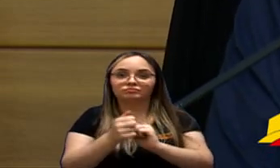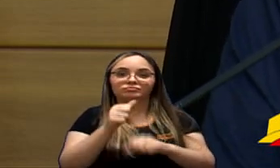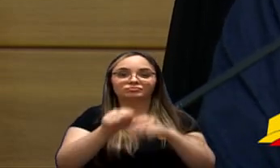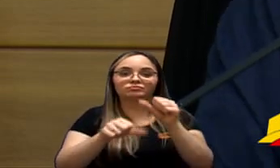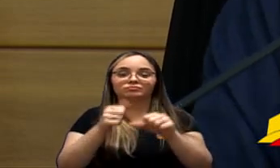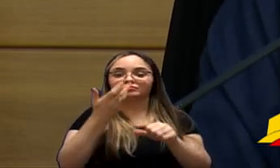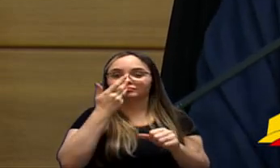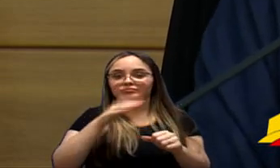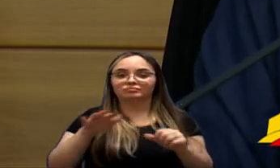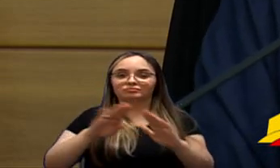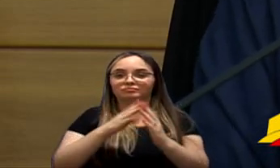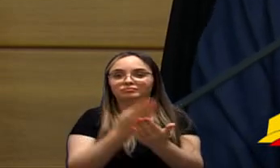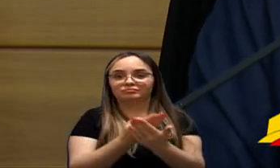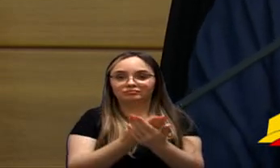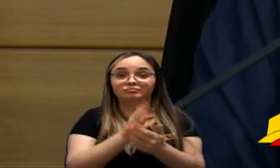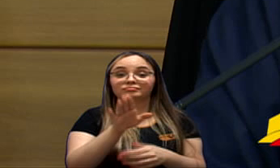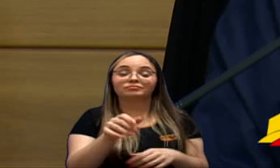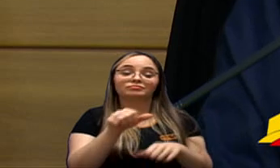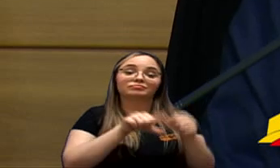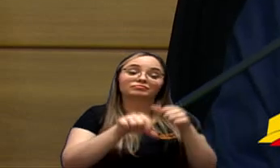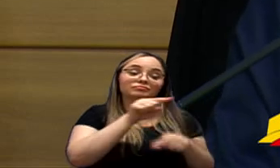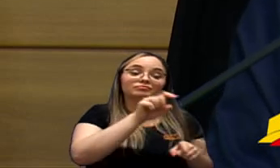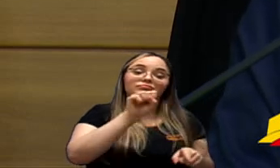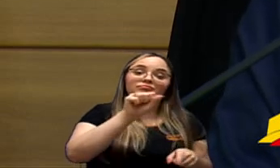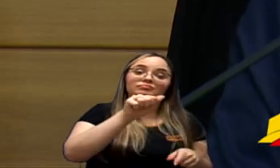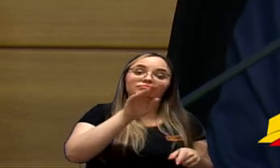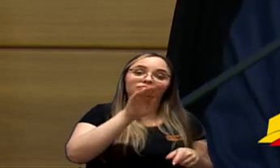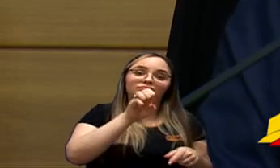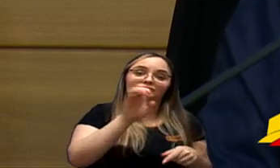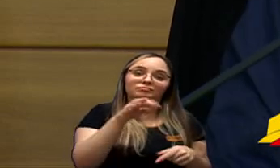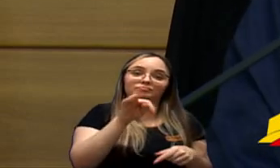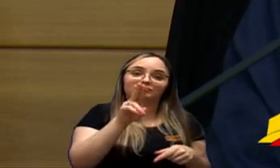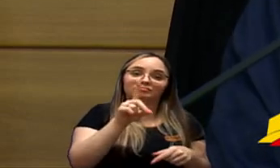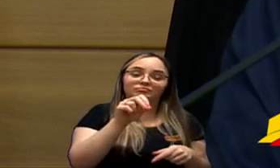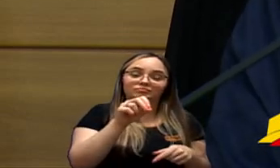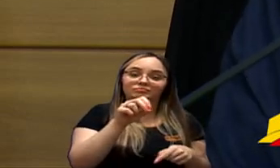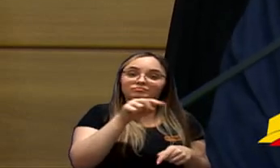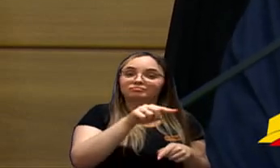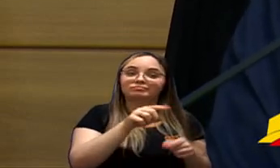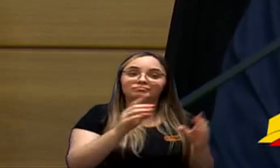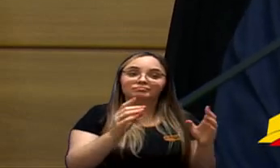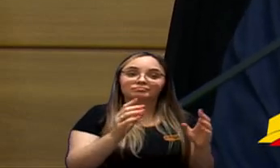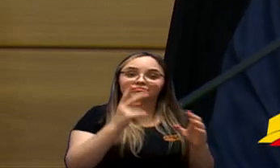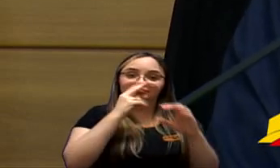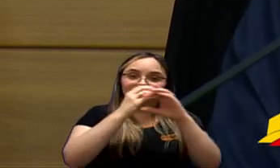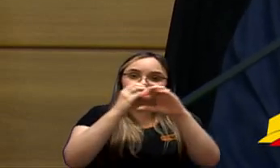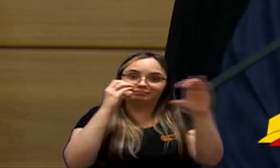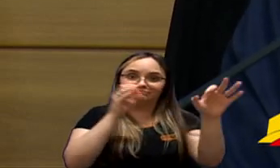creche. O Sabe Tudo, ele não tem essa possibilidade. Arquitetonicamente,